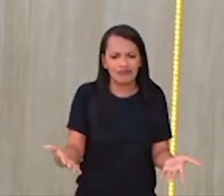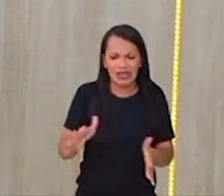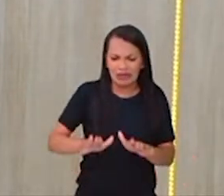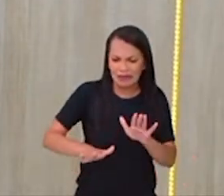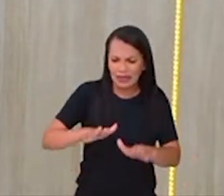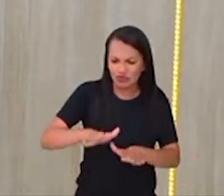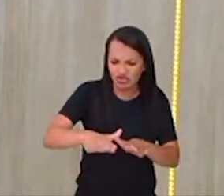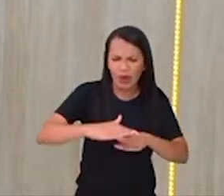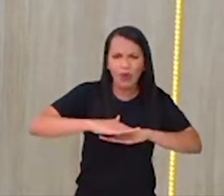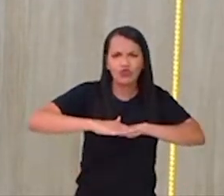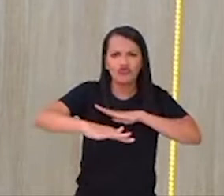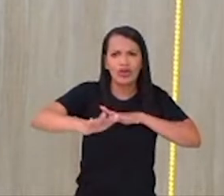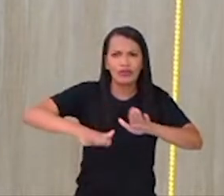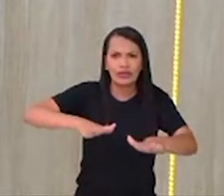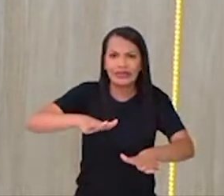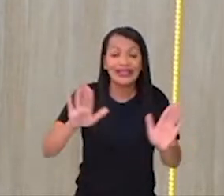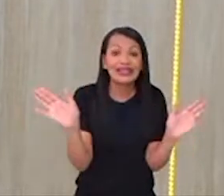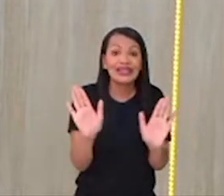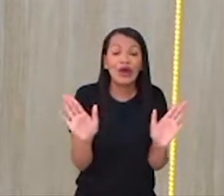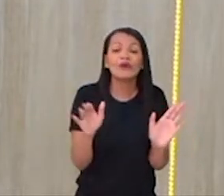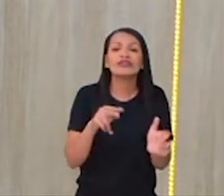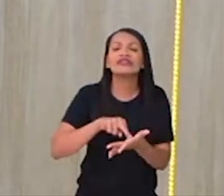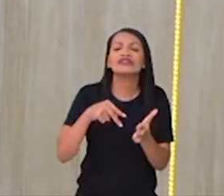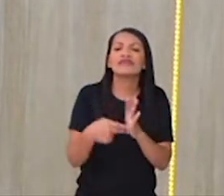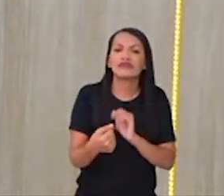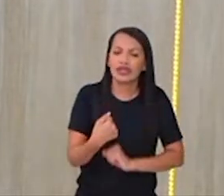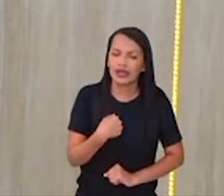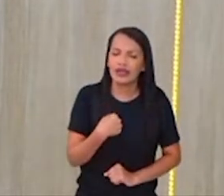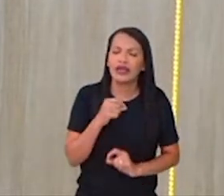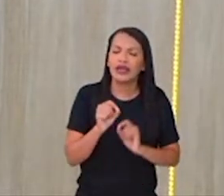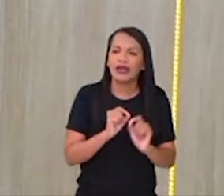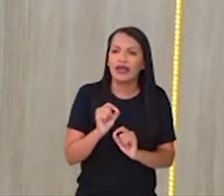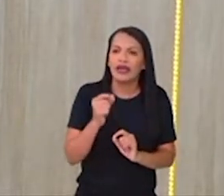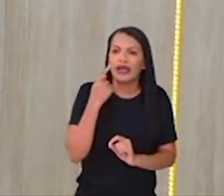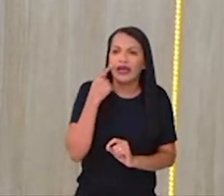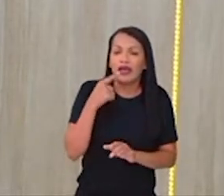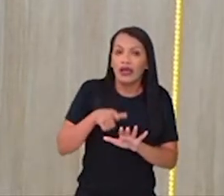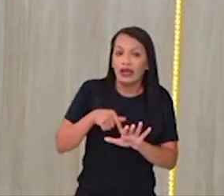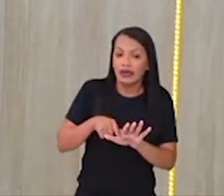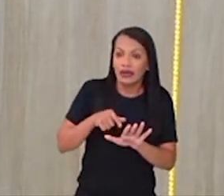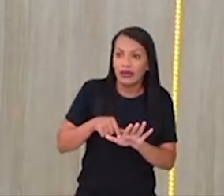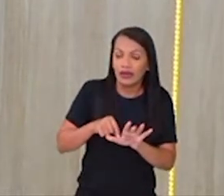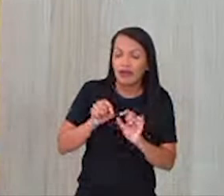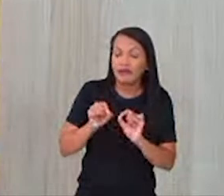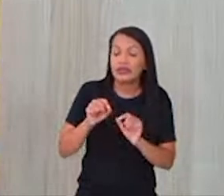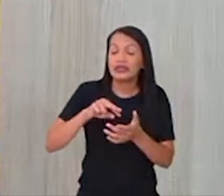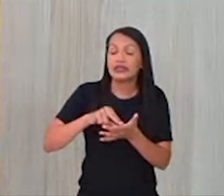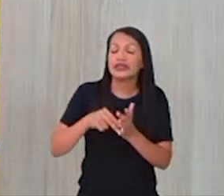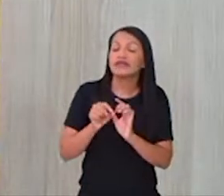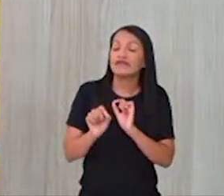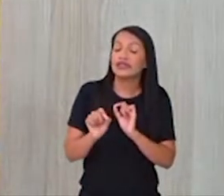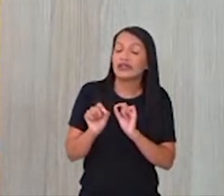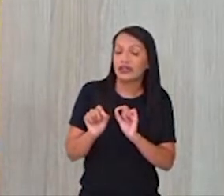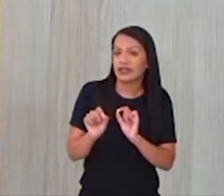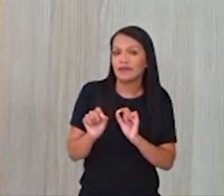do significado em uma outra oração. Lembrando que os pés de árvores estão sempre no chão. É verdade. Mas então,